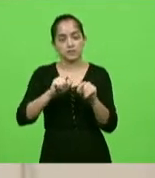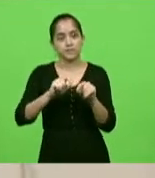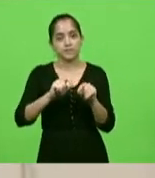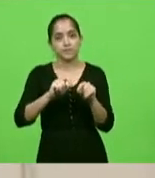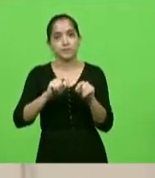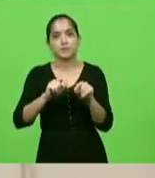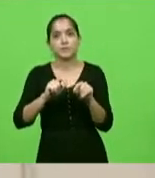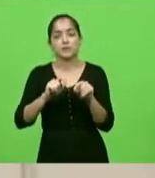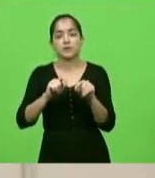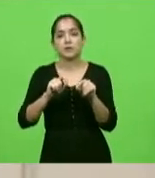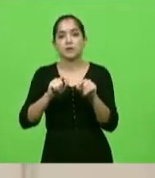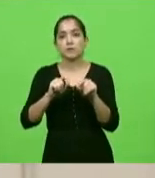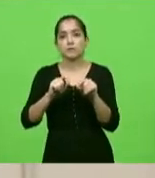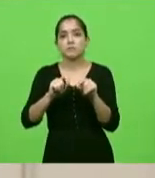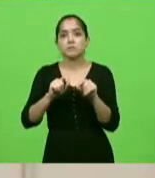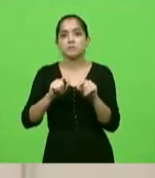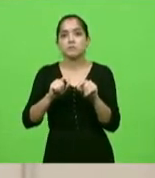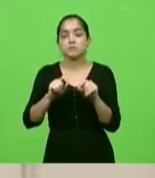que